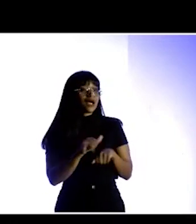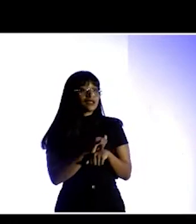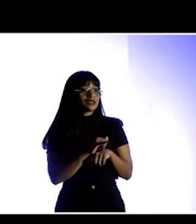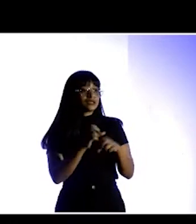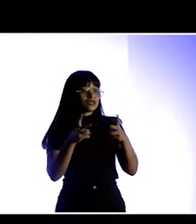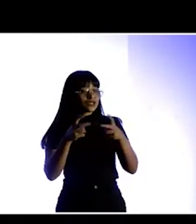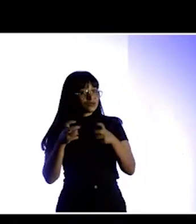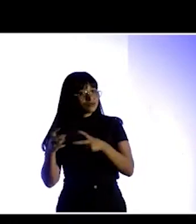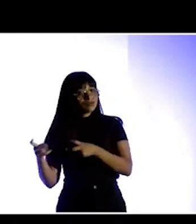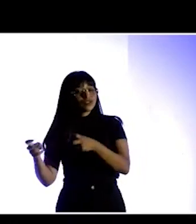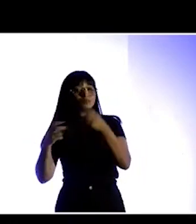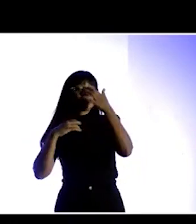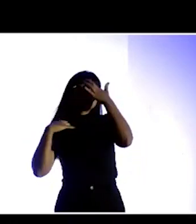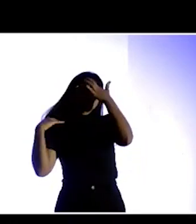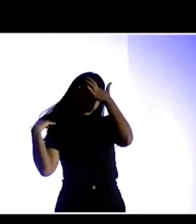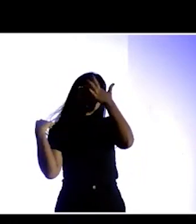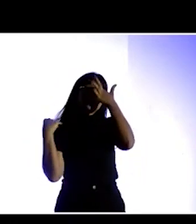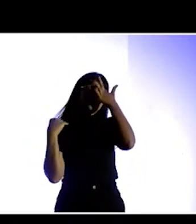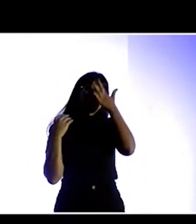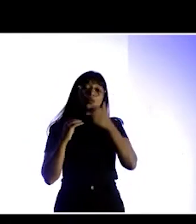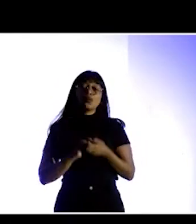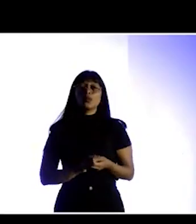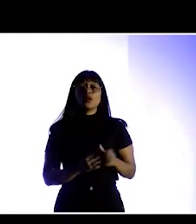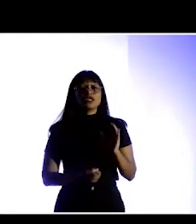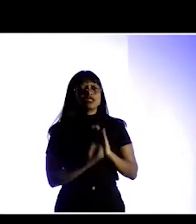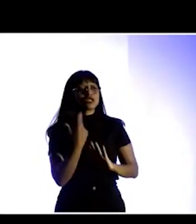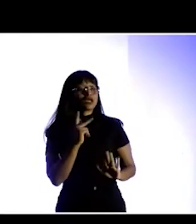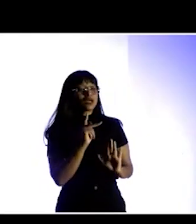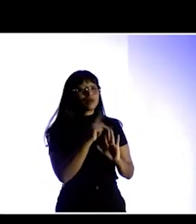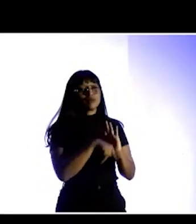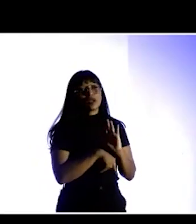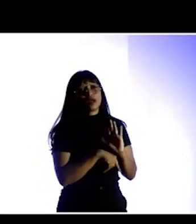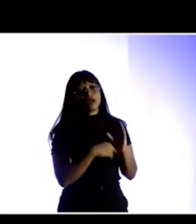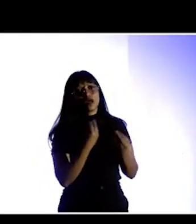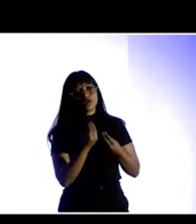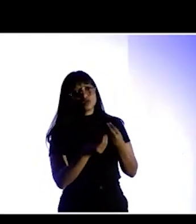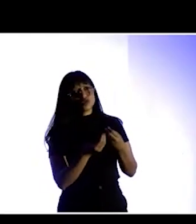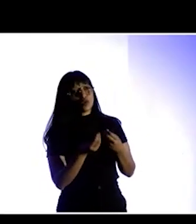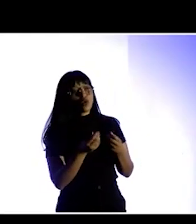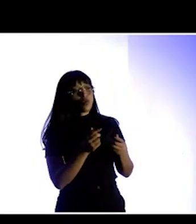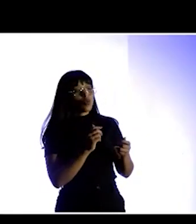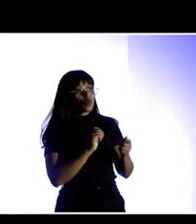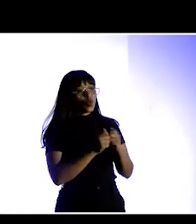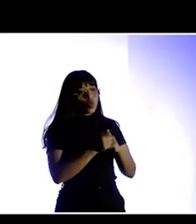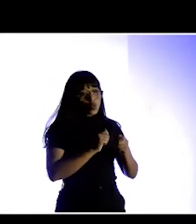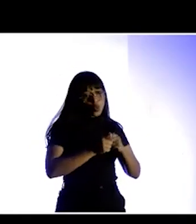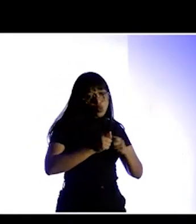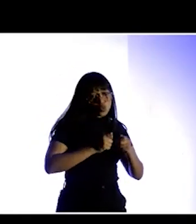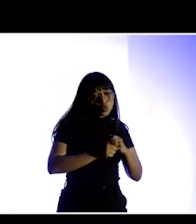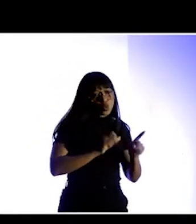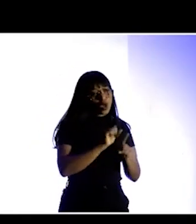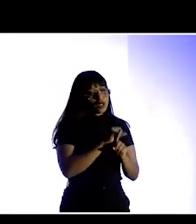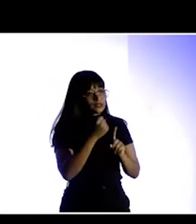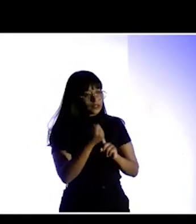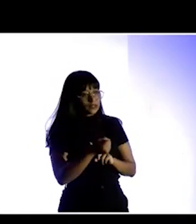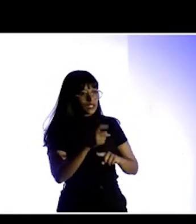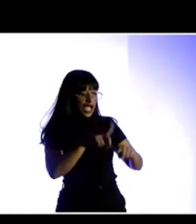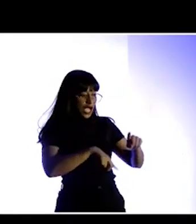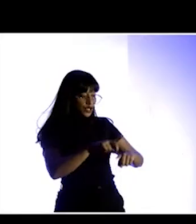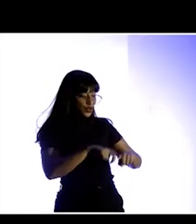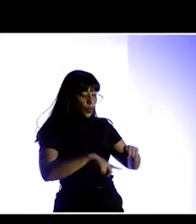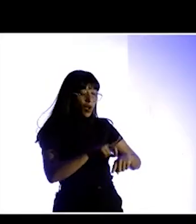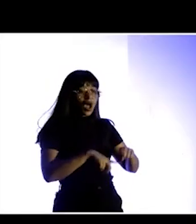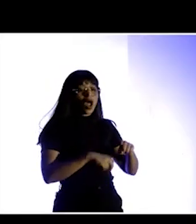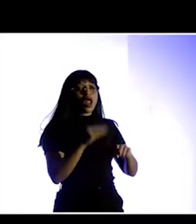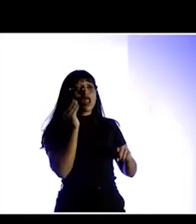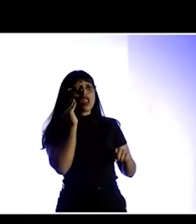plano tem um tipo de cenário climático, melhorar a rigidez dos nossos marcos legais e regulatórios, focar na implementação de